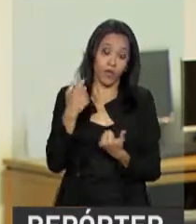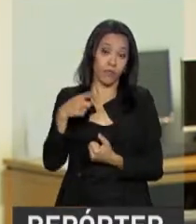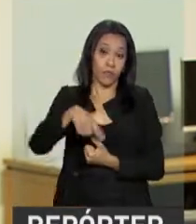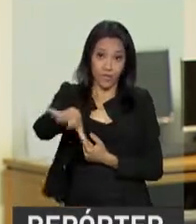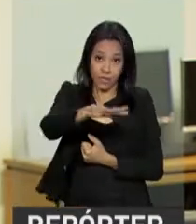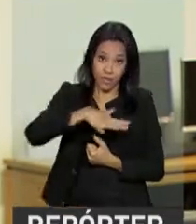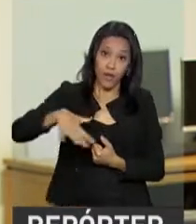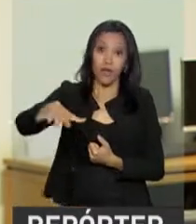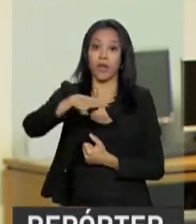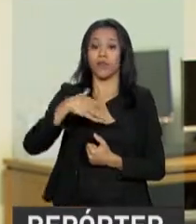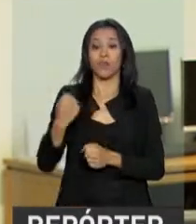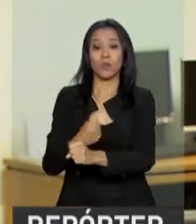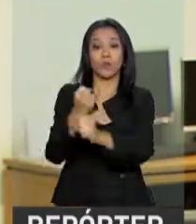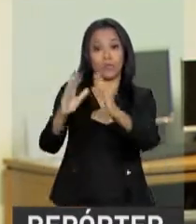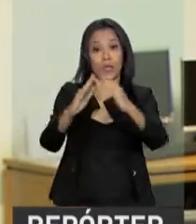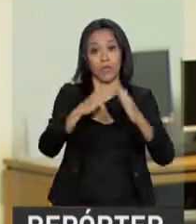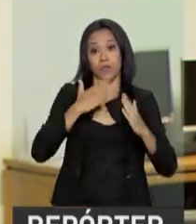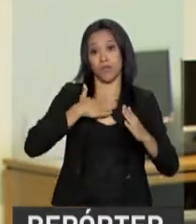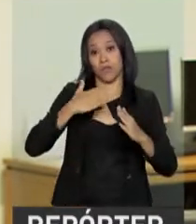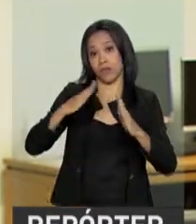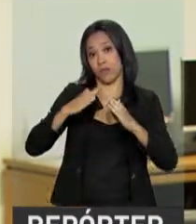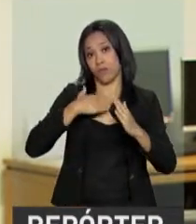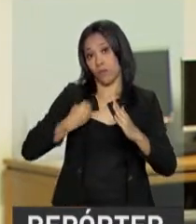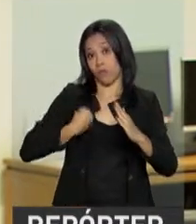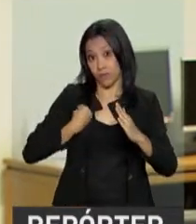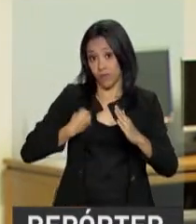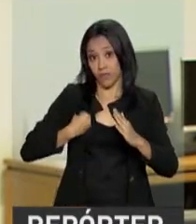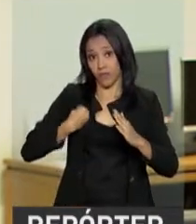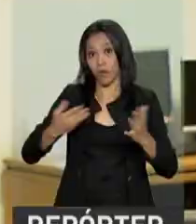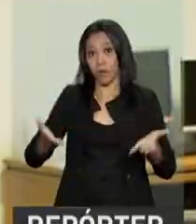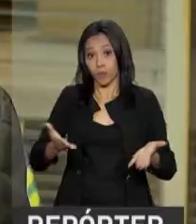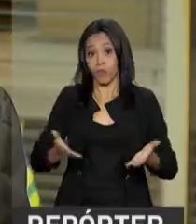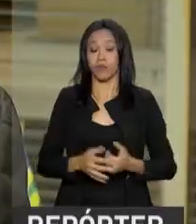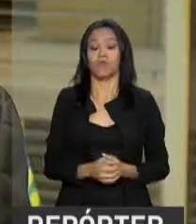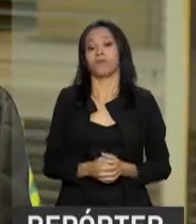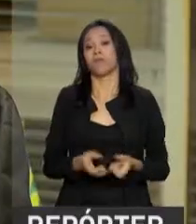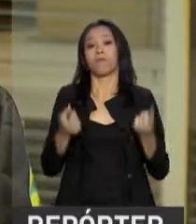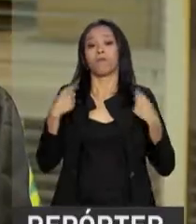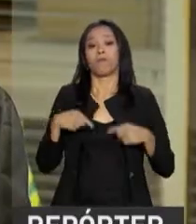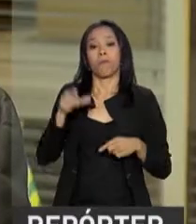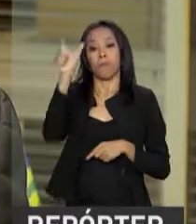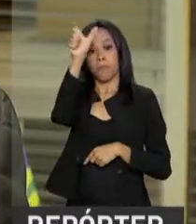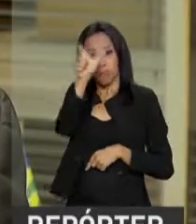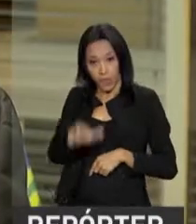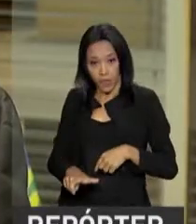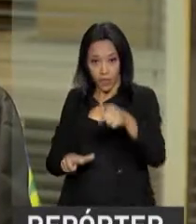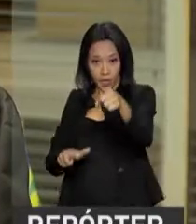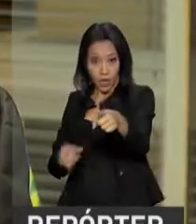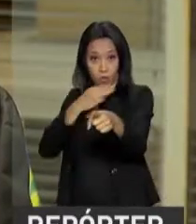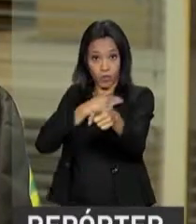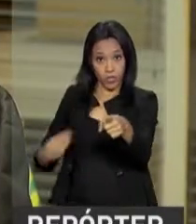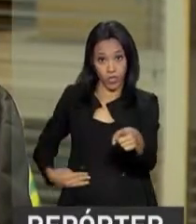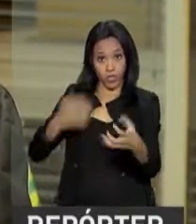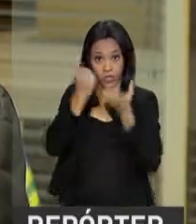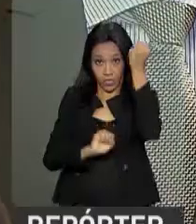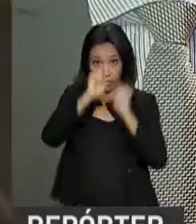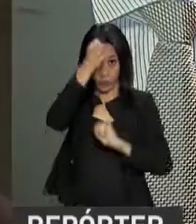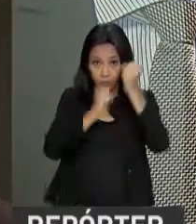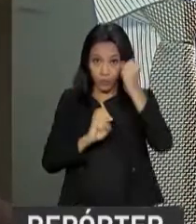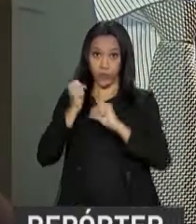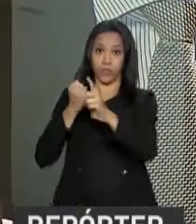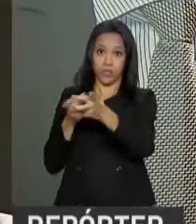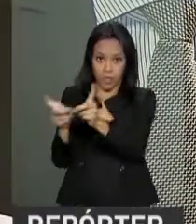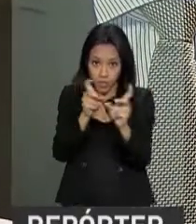rural, nas comunidades indígenas hoje existentes e possíveis de contribuirmos. Segundo o ministro da Indústria, Comércio Exterior e Serviços,